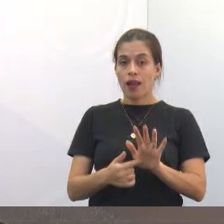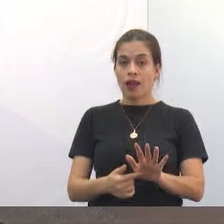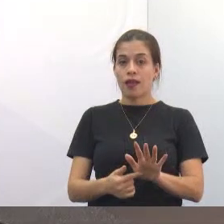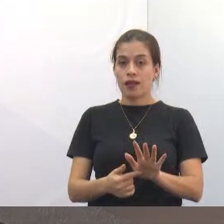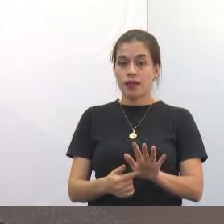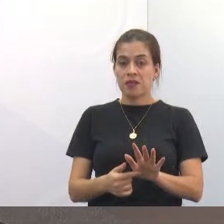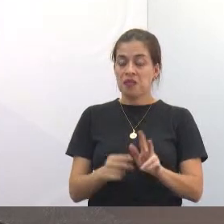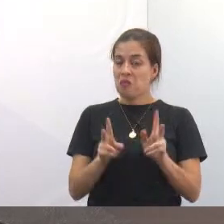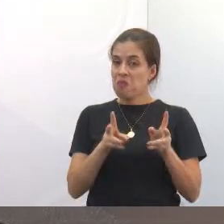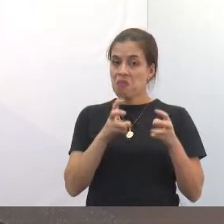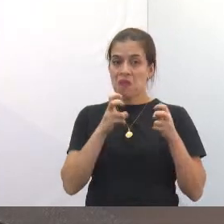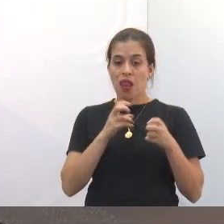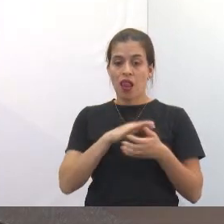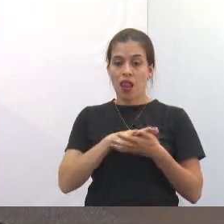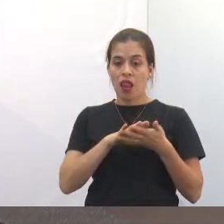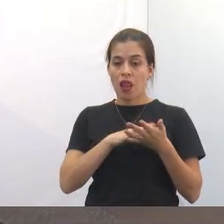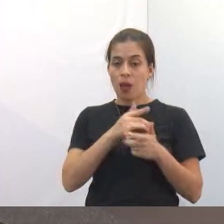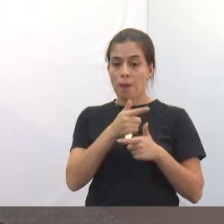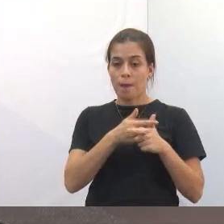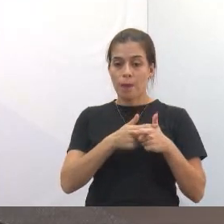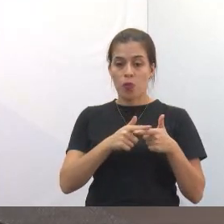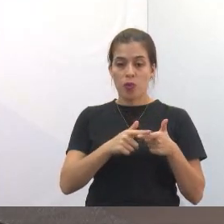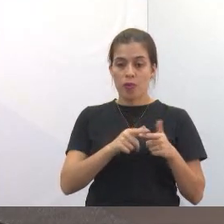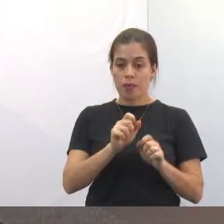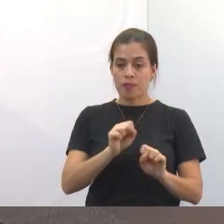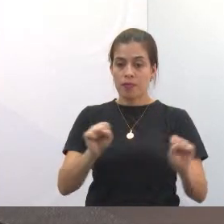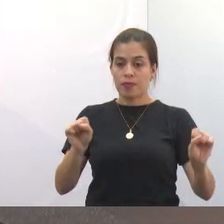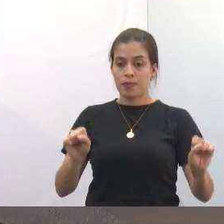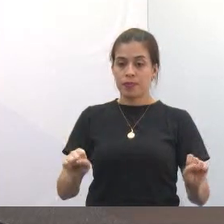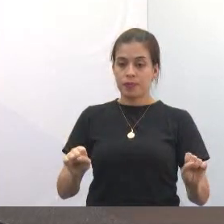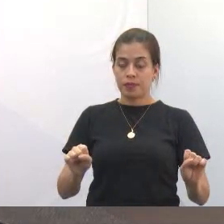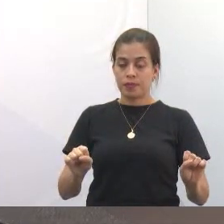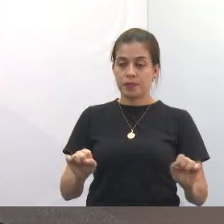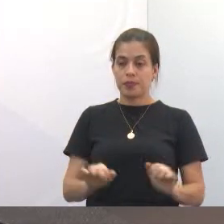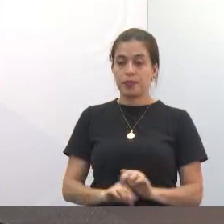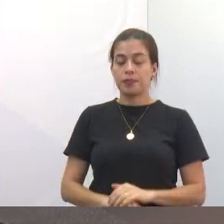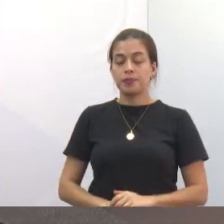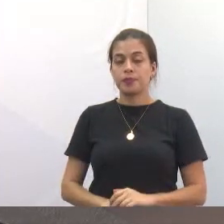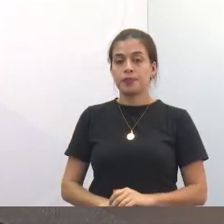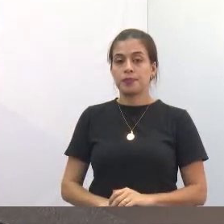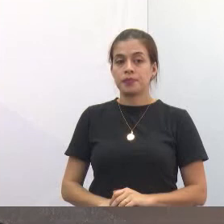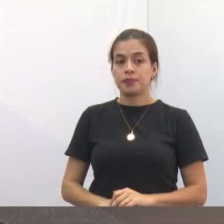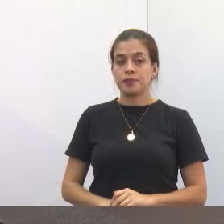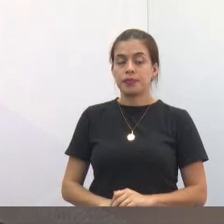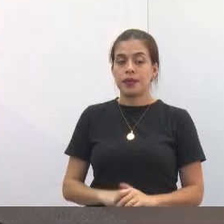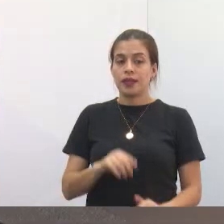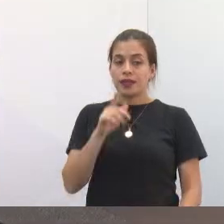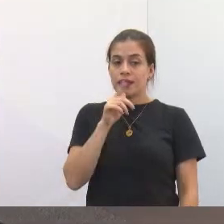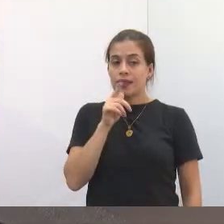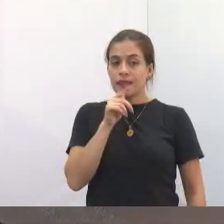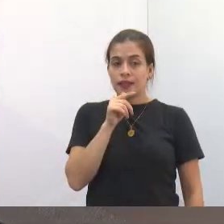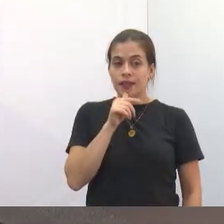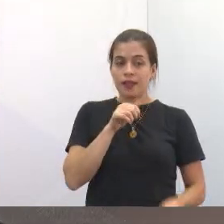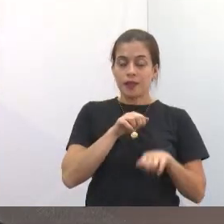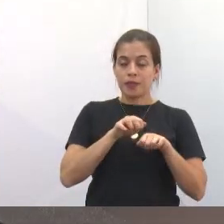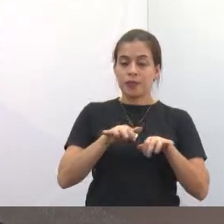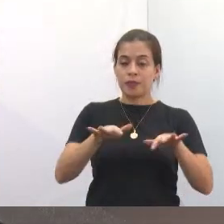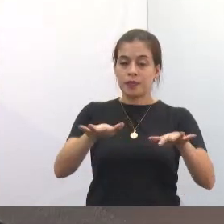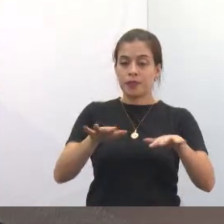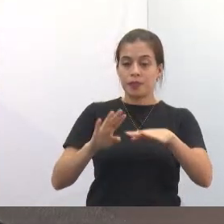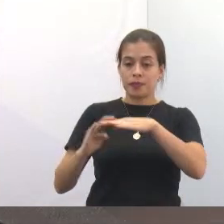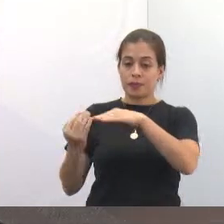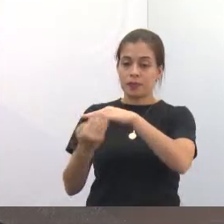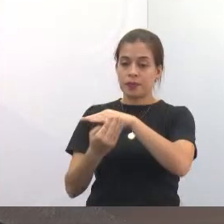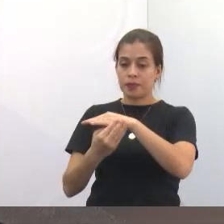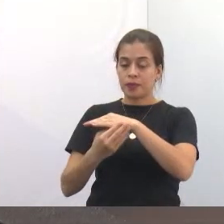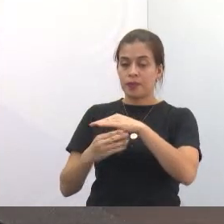verificamos evidências de problemas sistêmicos na qual da água fornecida ao município do Conjunto 22